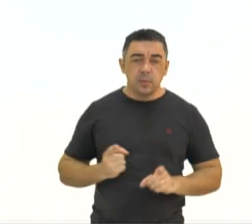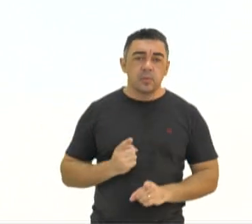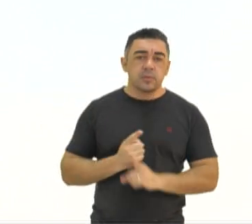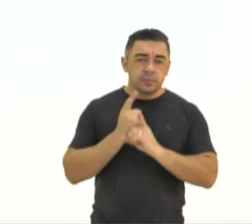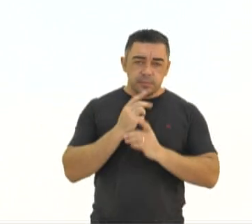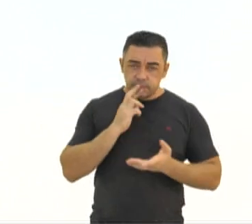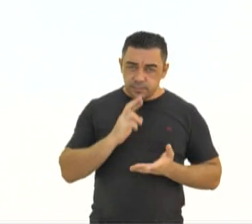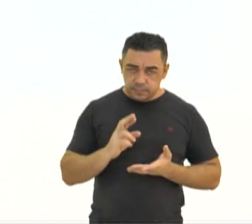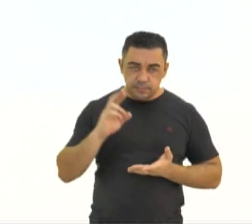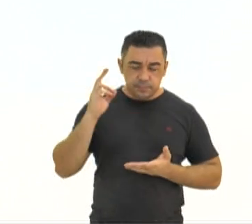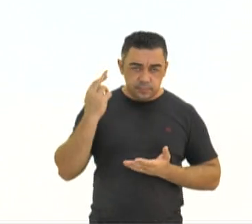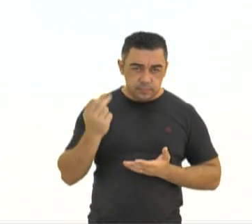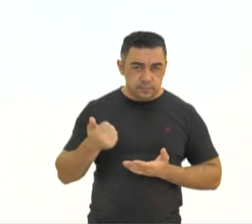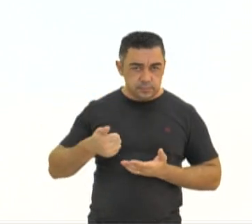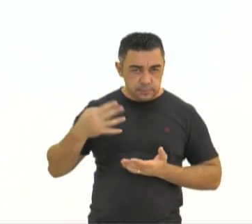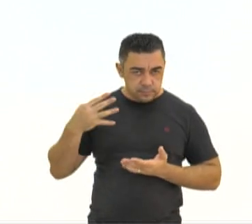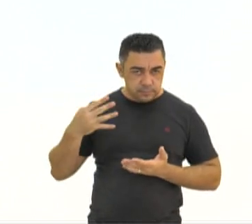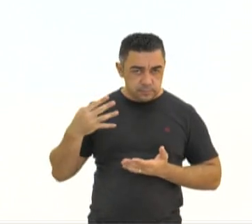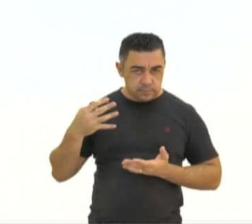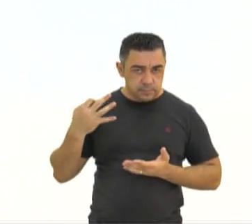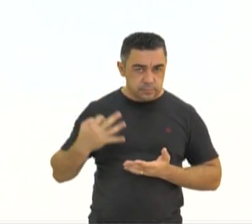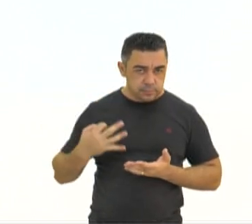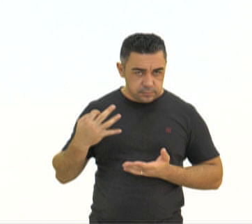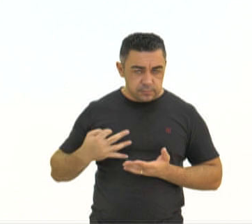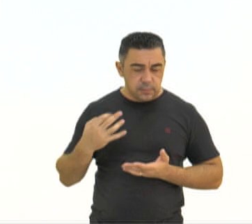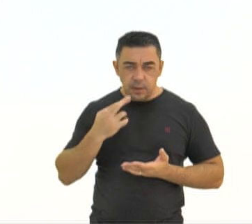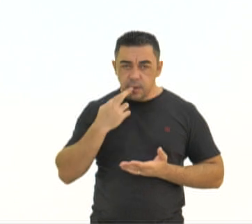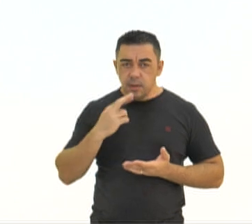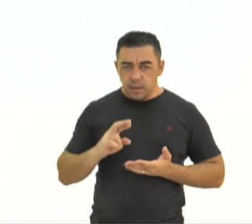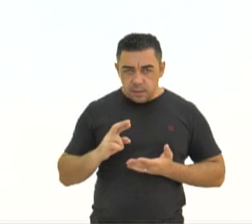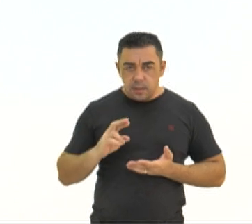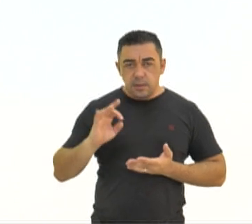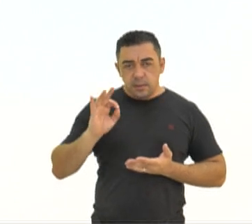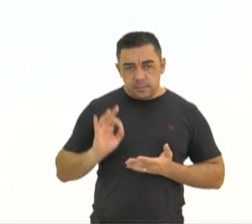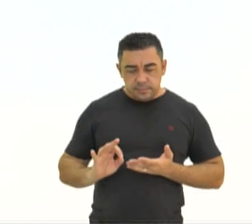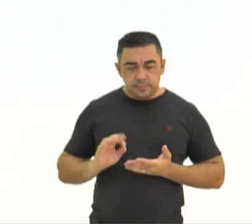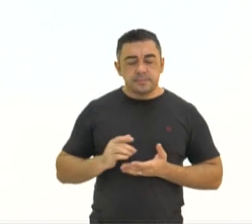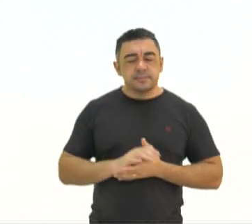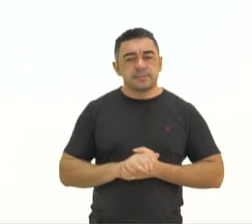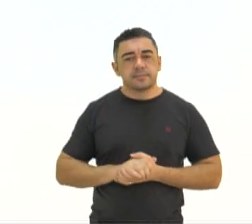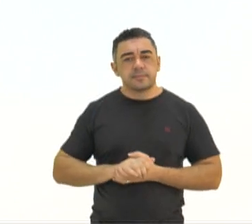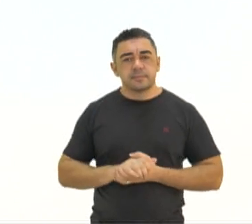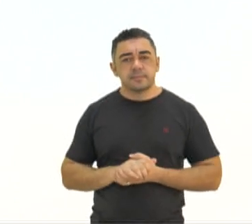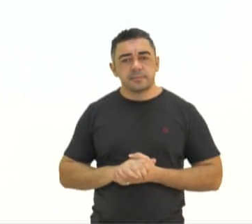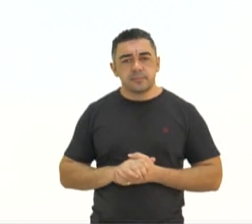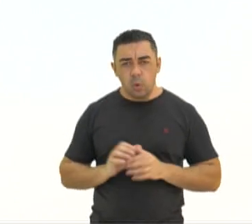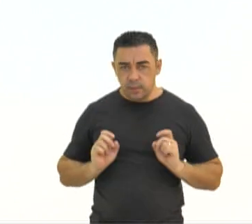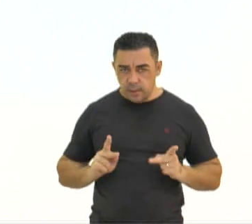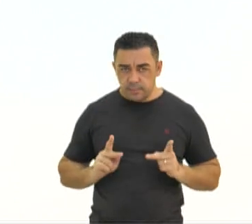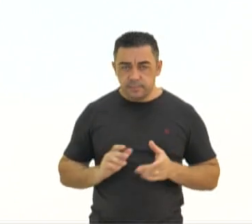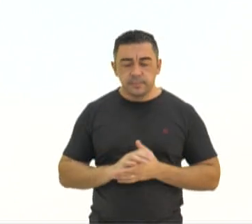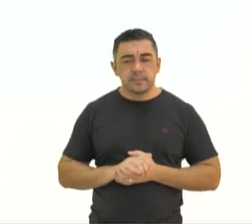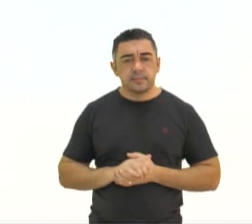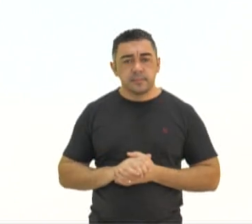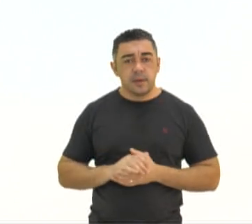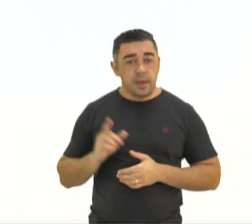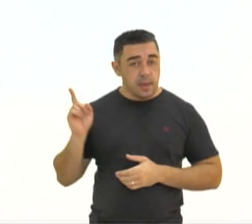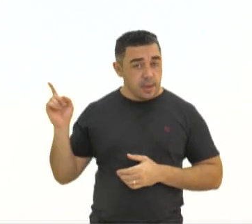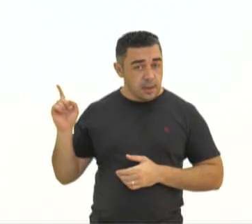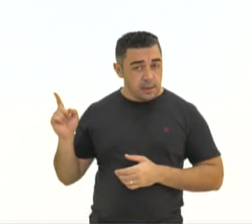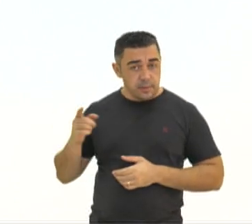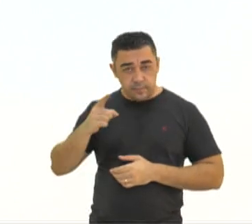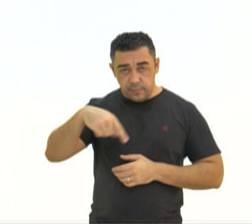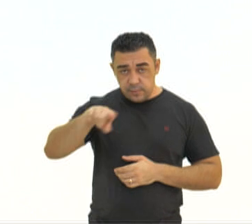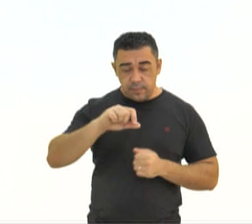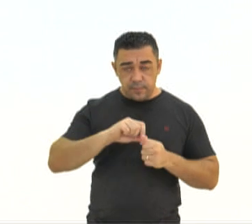encontrar uma igualdade igual a 14, que vai ser o resultado, né, da sua equação. Tudo bem? Então essa questão aqui vai ficar